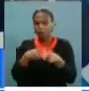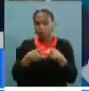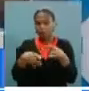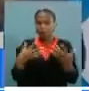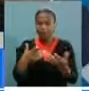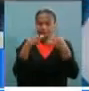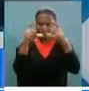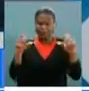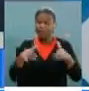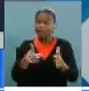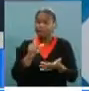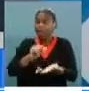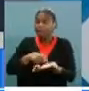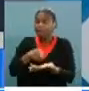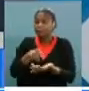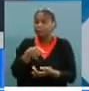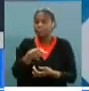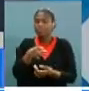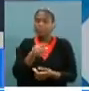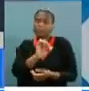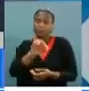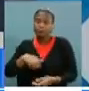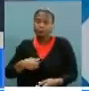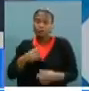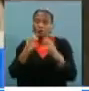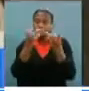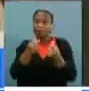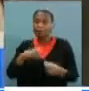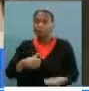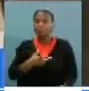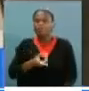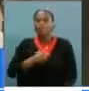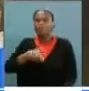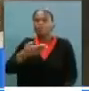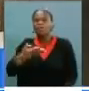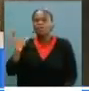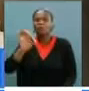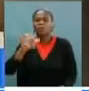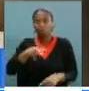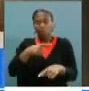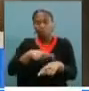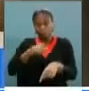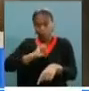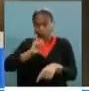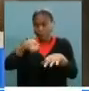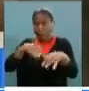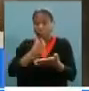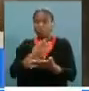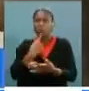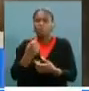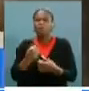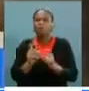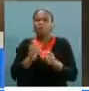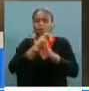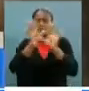eventual política da empresa, mas as necessidades também da própria economia cabo-verdiana. Os 19%, sei que o meu tempo já terminou, é só por uma questão de esclarecer o que é que